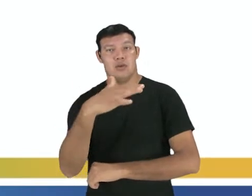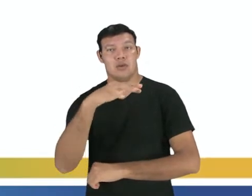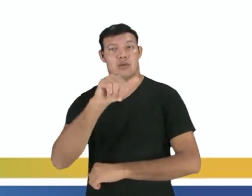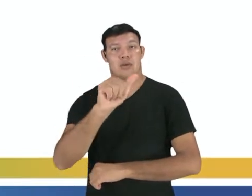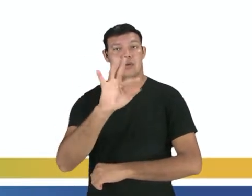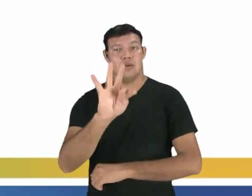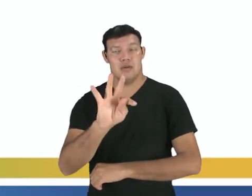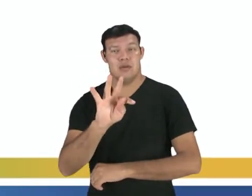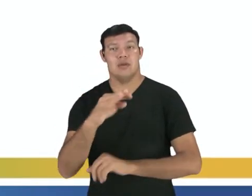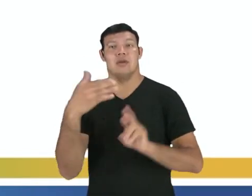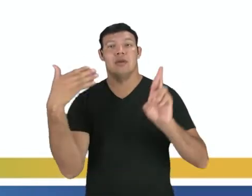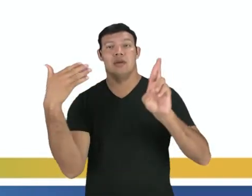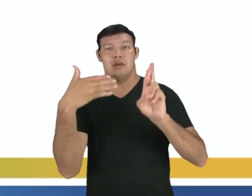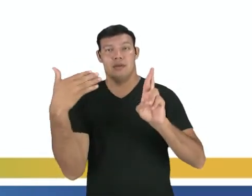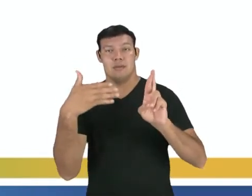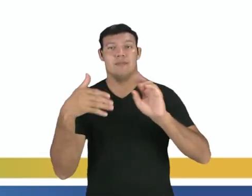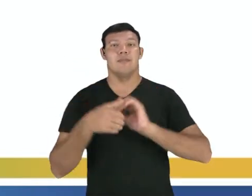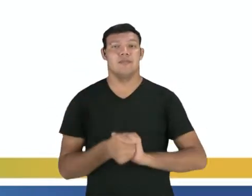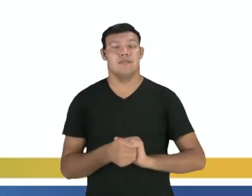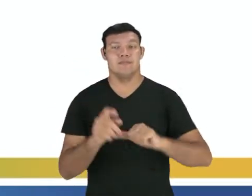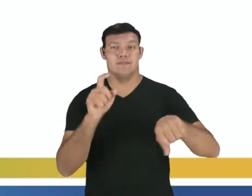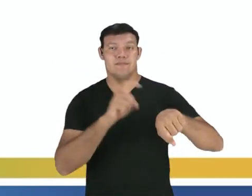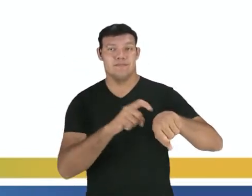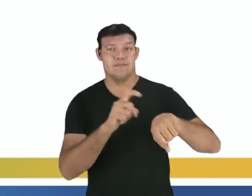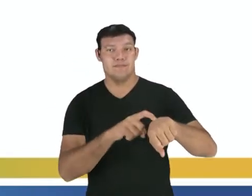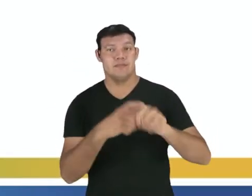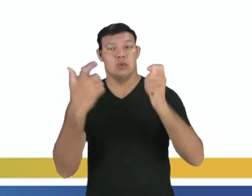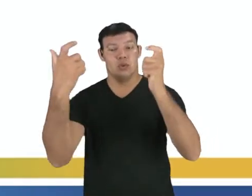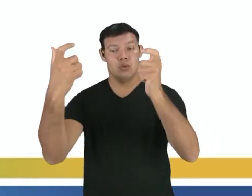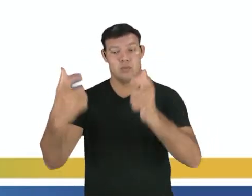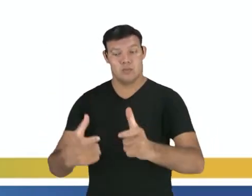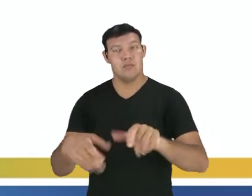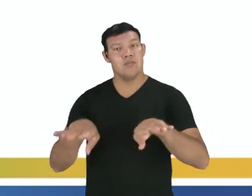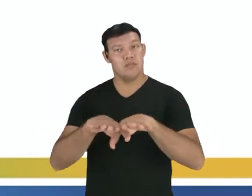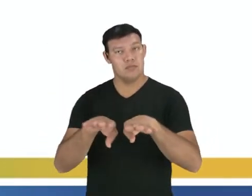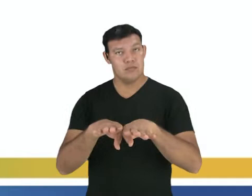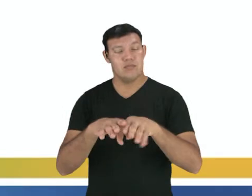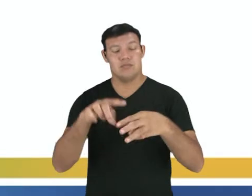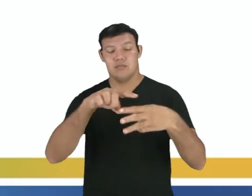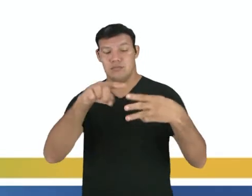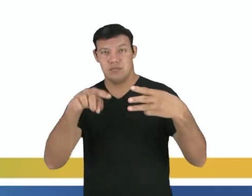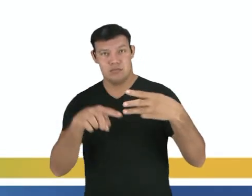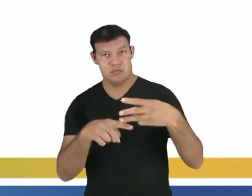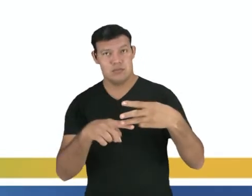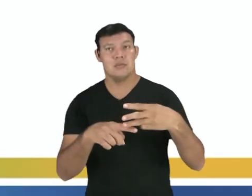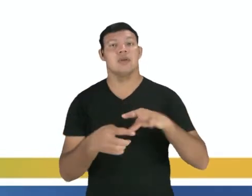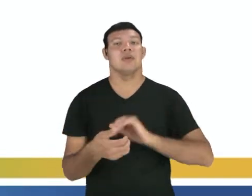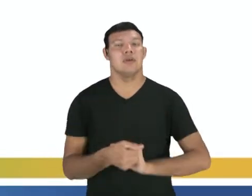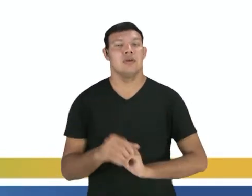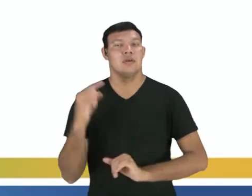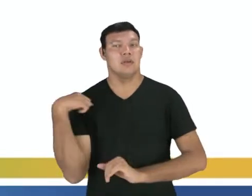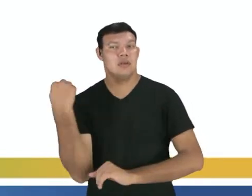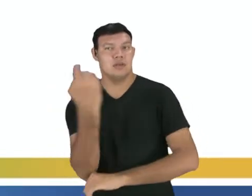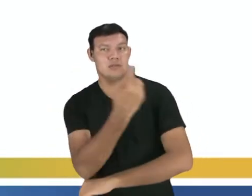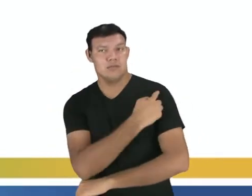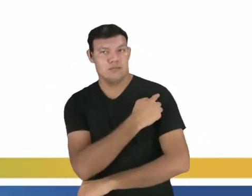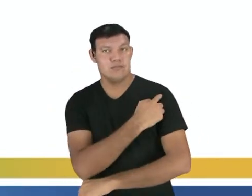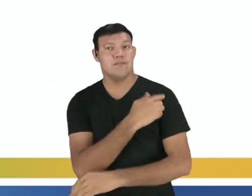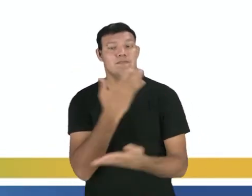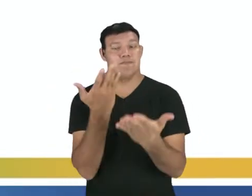utilizadas para fazer referência principalmente a tempo e lugar e essas três são as nossas